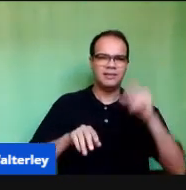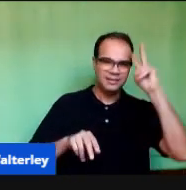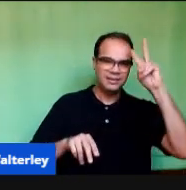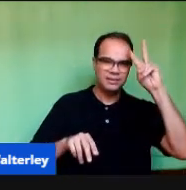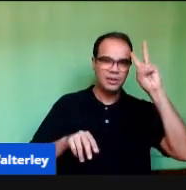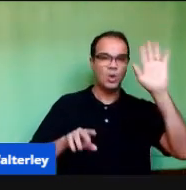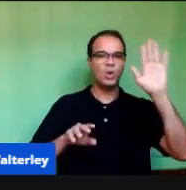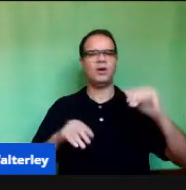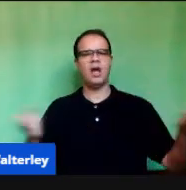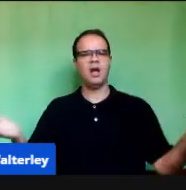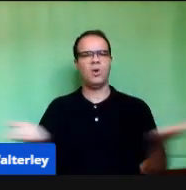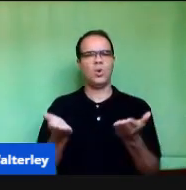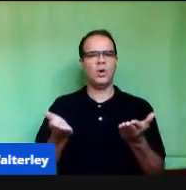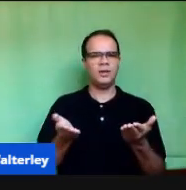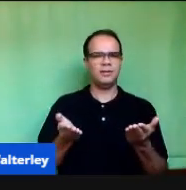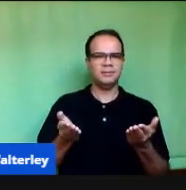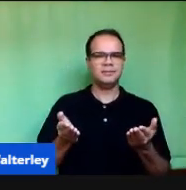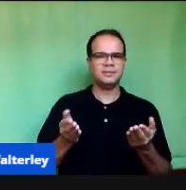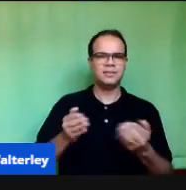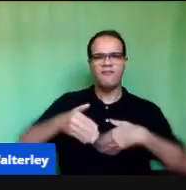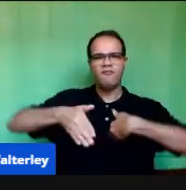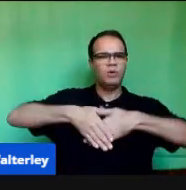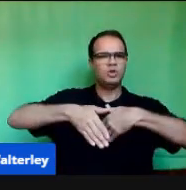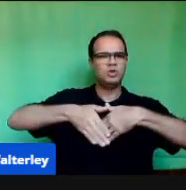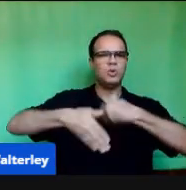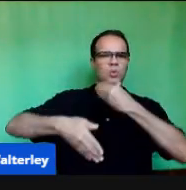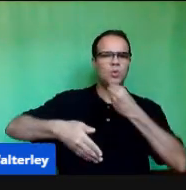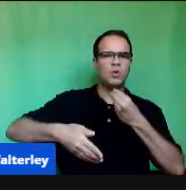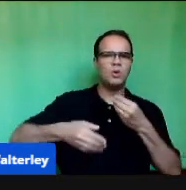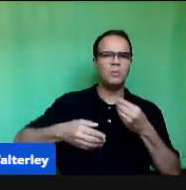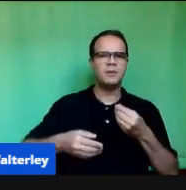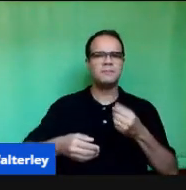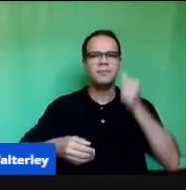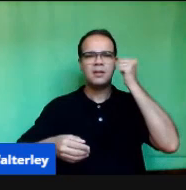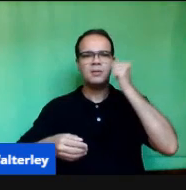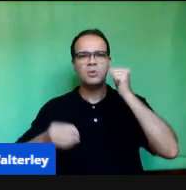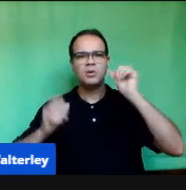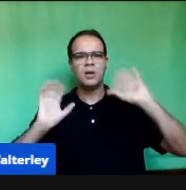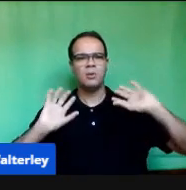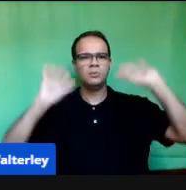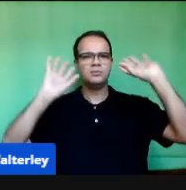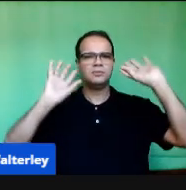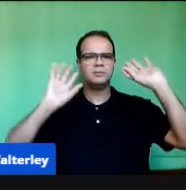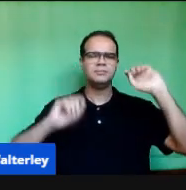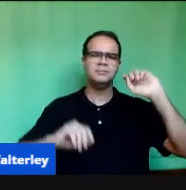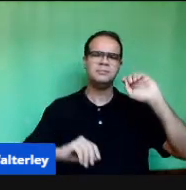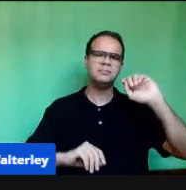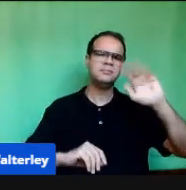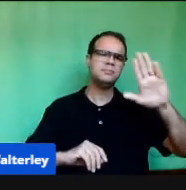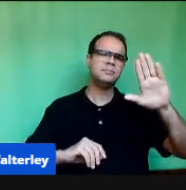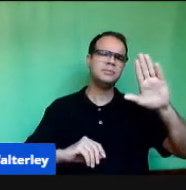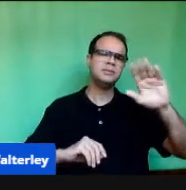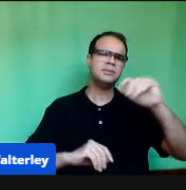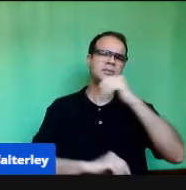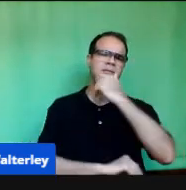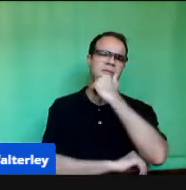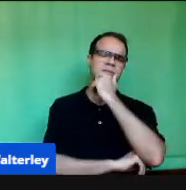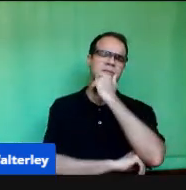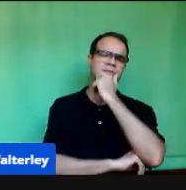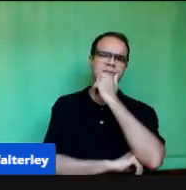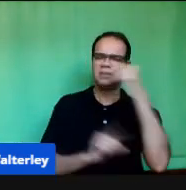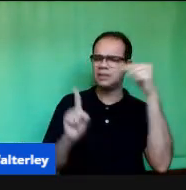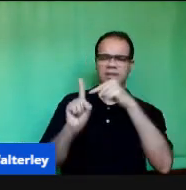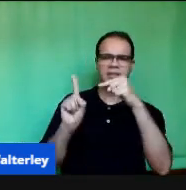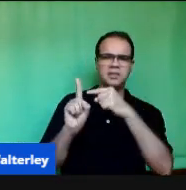vão jogar futebol e meninas vão jogar vôlei. E se eu não gostar de jogar futebol, e se eu não tiver a força física de